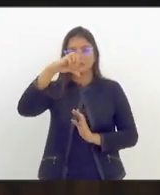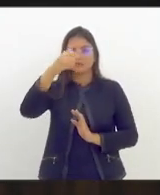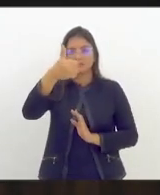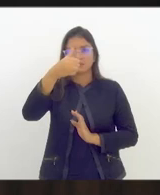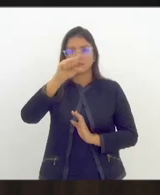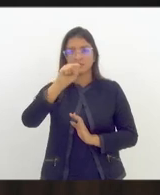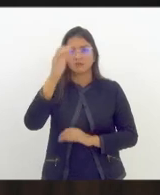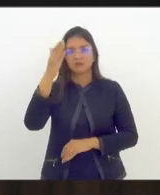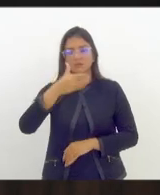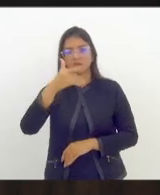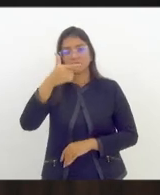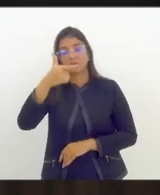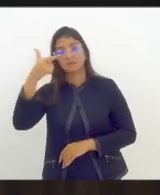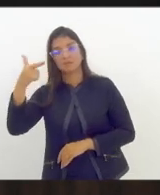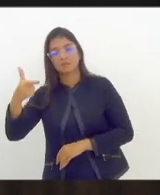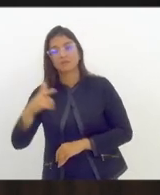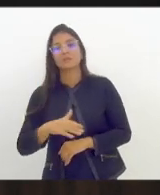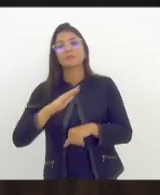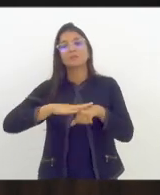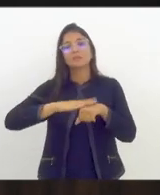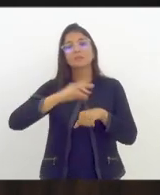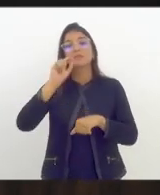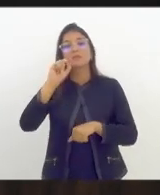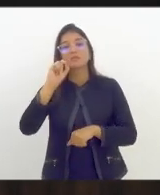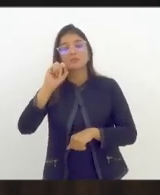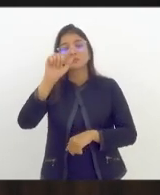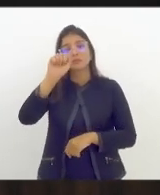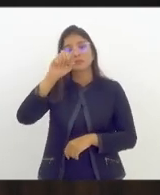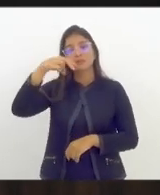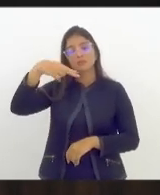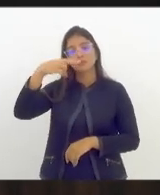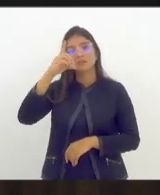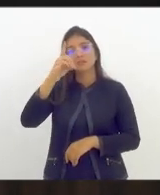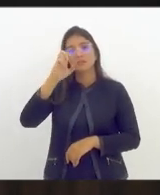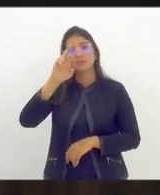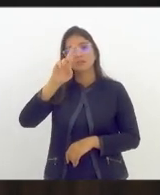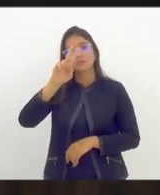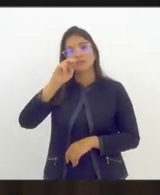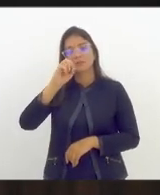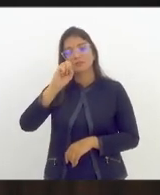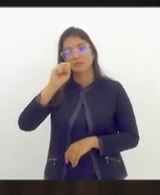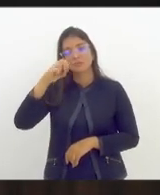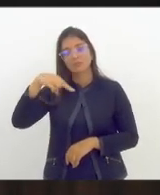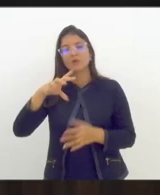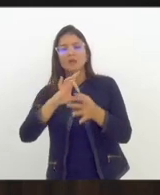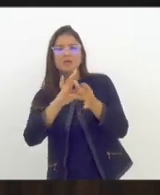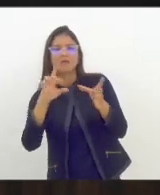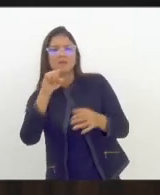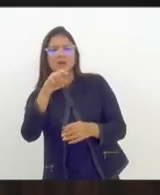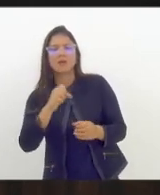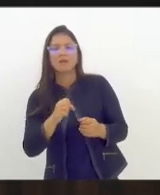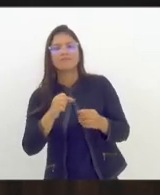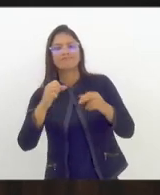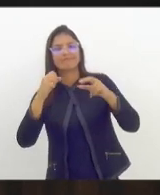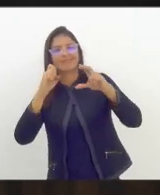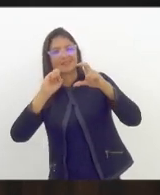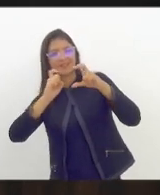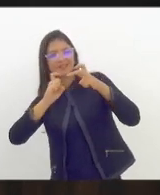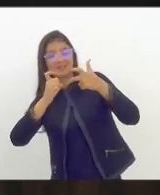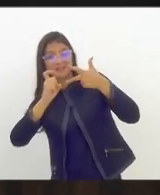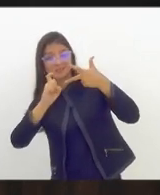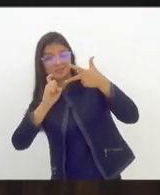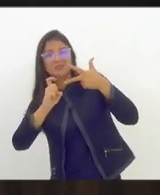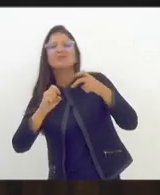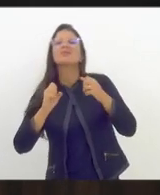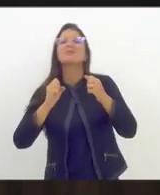5.918, de 2022, de autoria do deputado Anderson Moraes, que autoriza o Poder Executivo a criar um memorial em homenagem aos